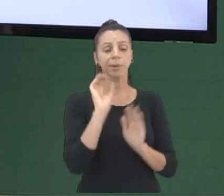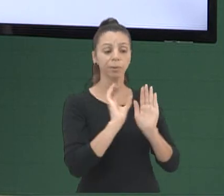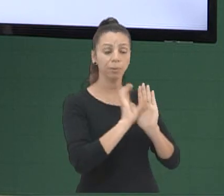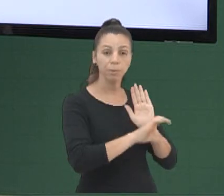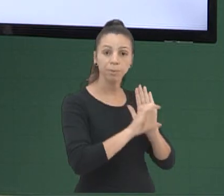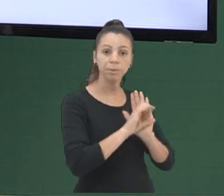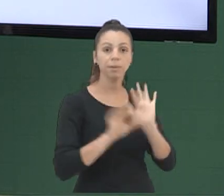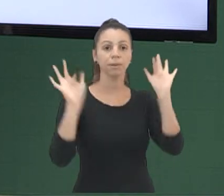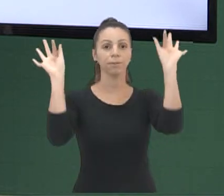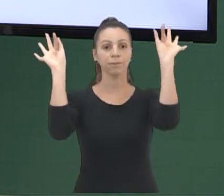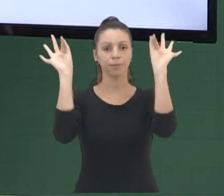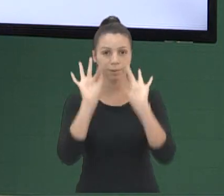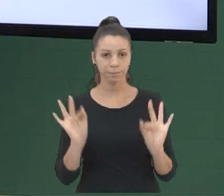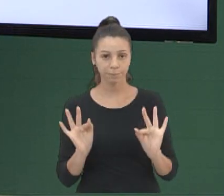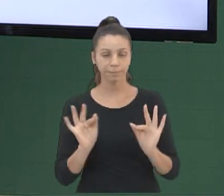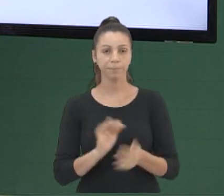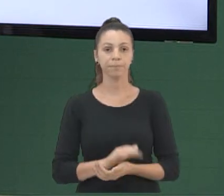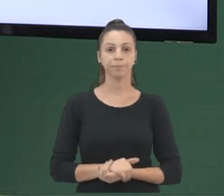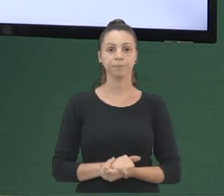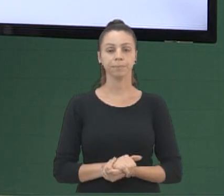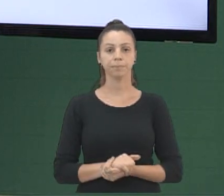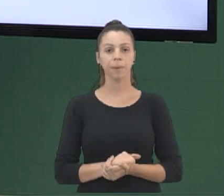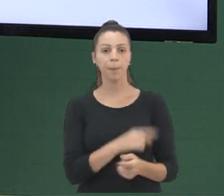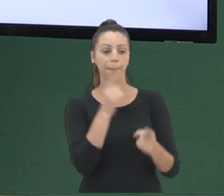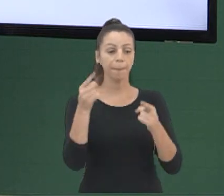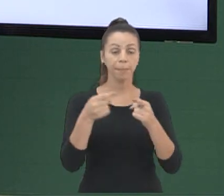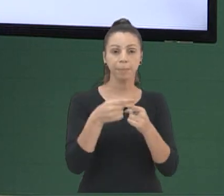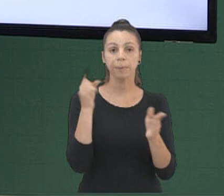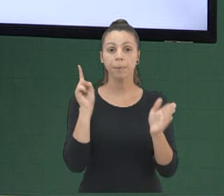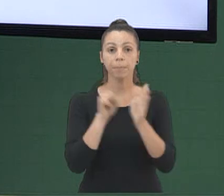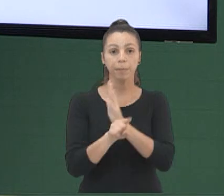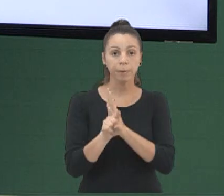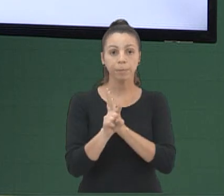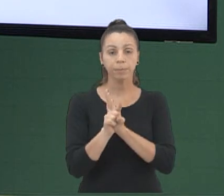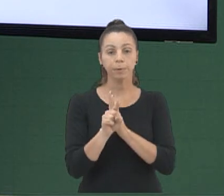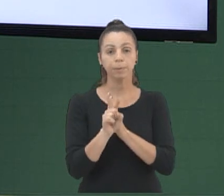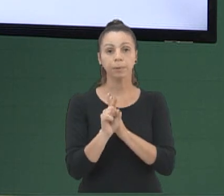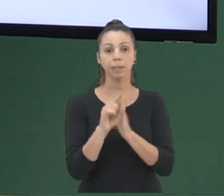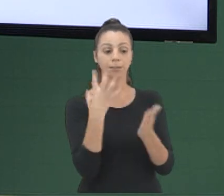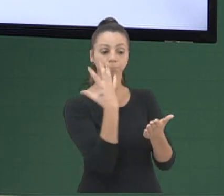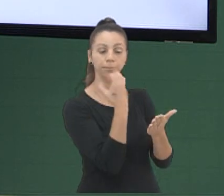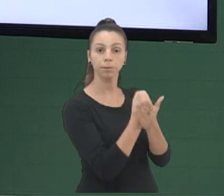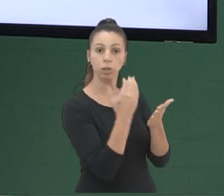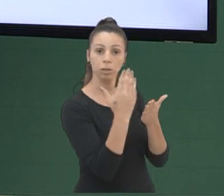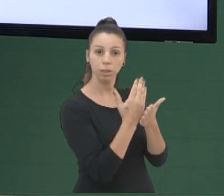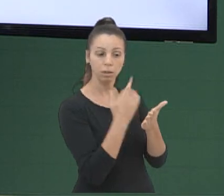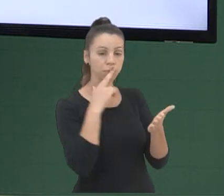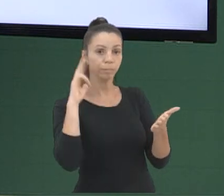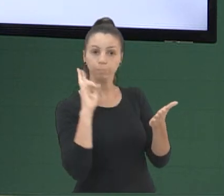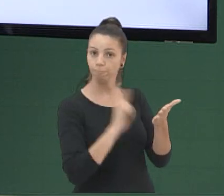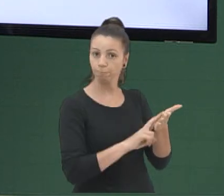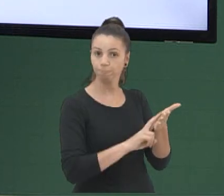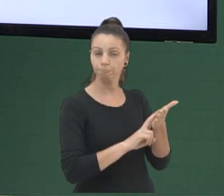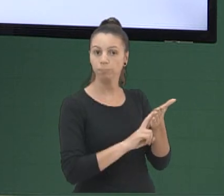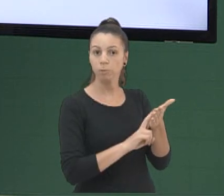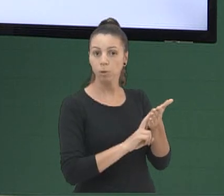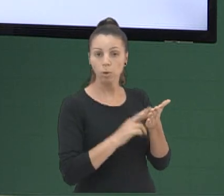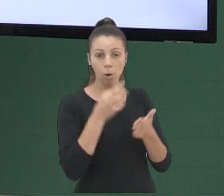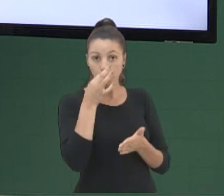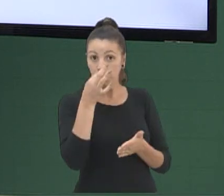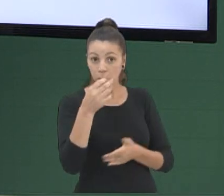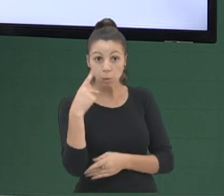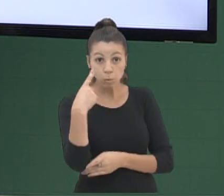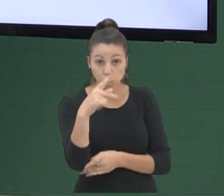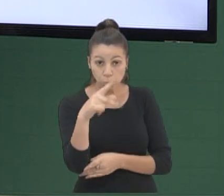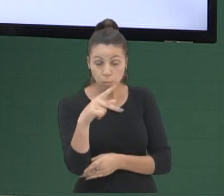de felicidade, tá certo? Primeira pergunta que eu quero que você coloque aí no teu caderno uma resposta possível, uma resposta sua.